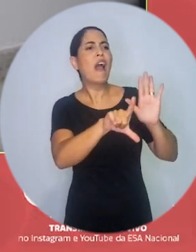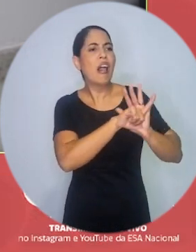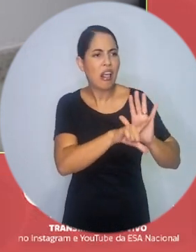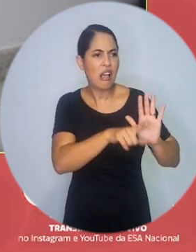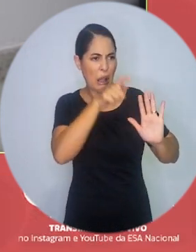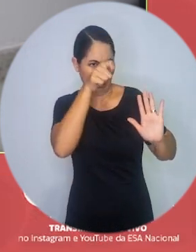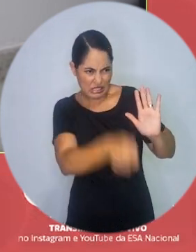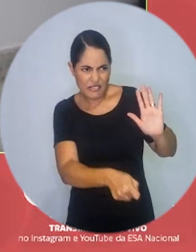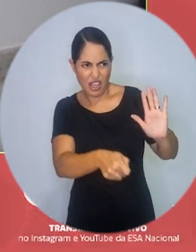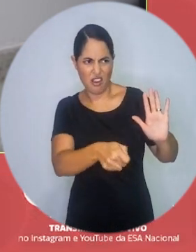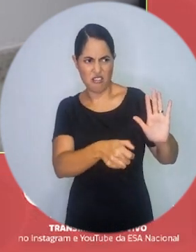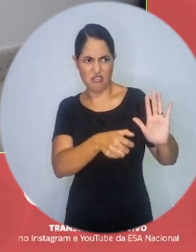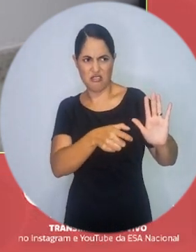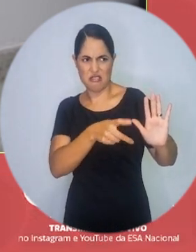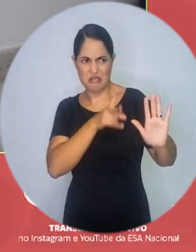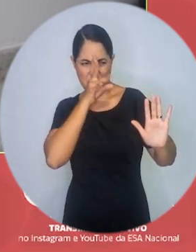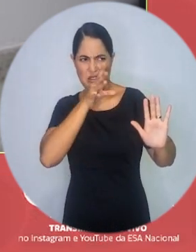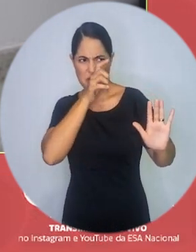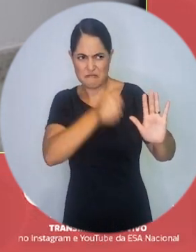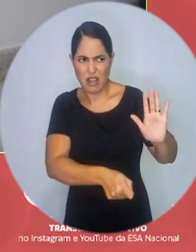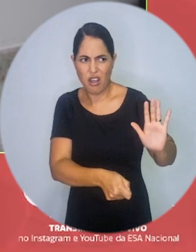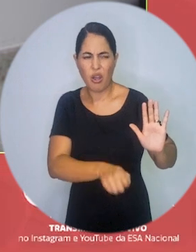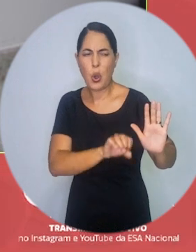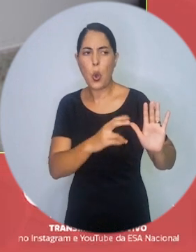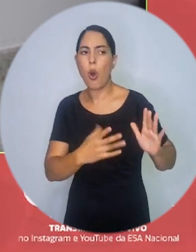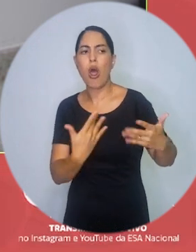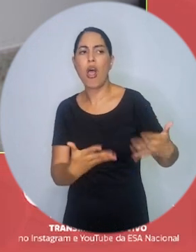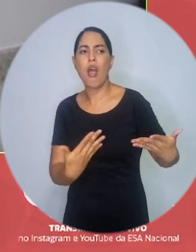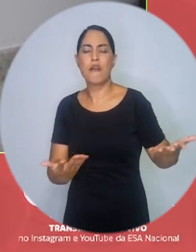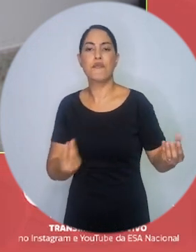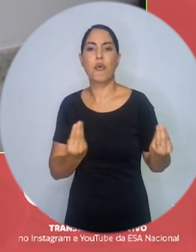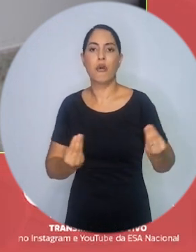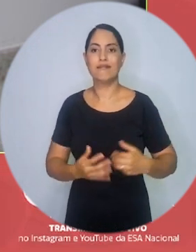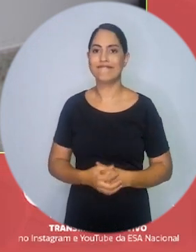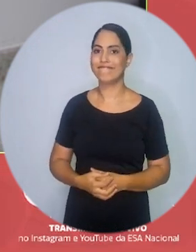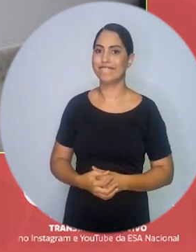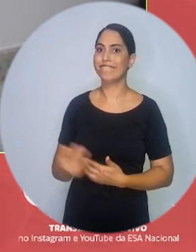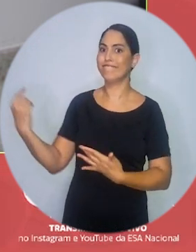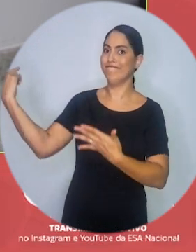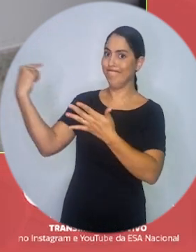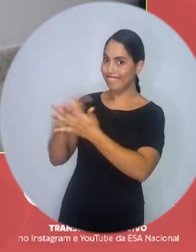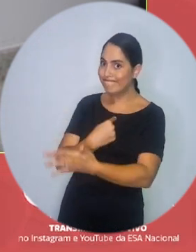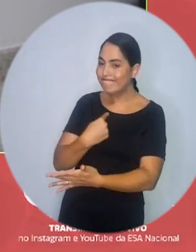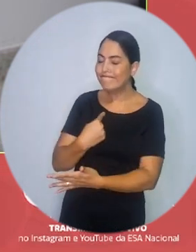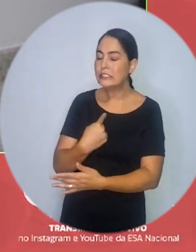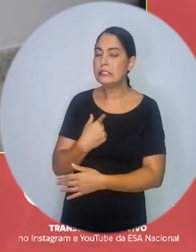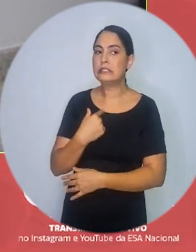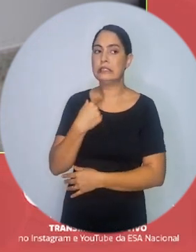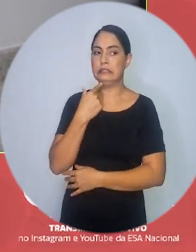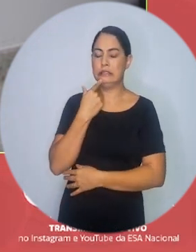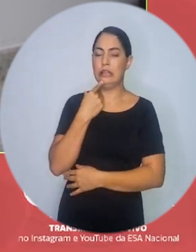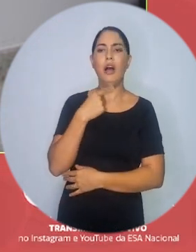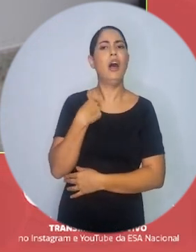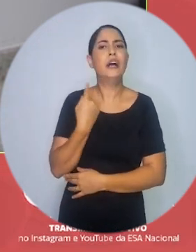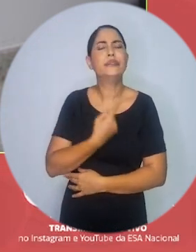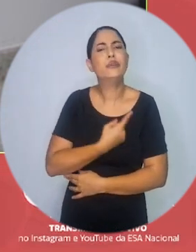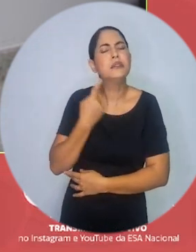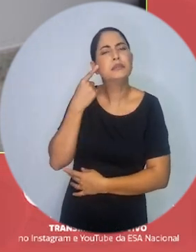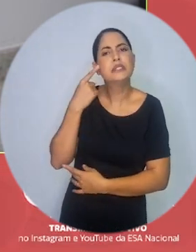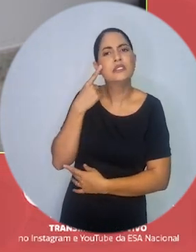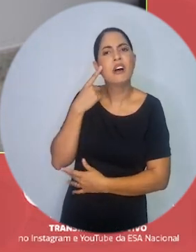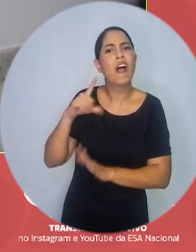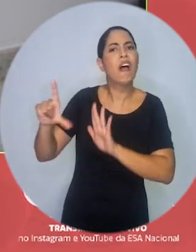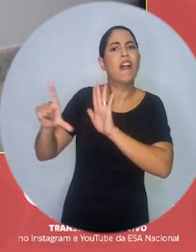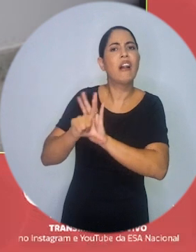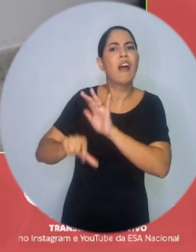ela veio mais severa, menos severa. Já é uma primeira indagação, professor Matheus, se a gente tem uma